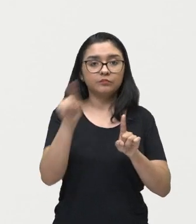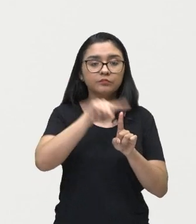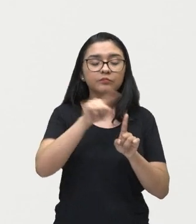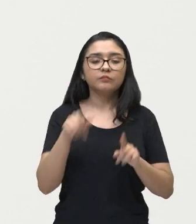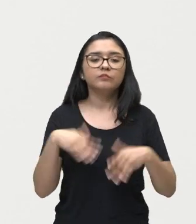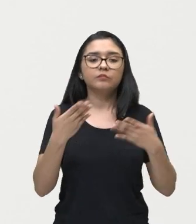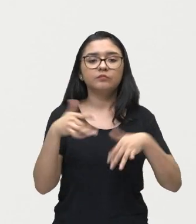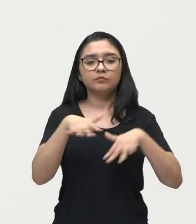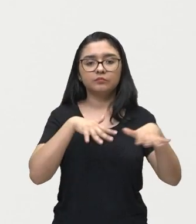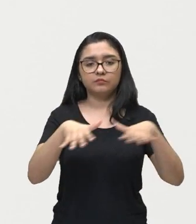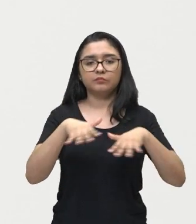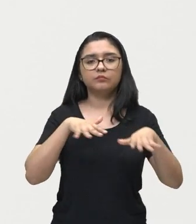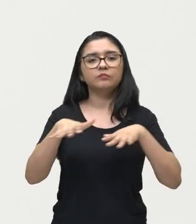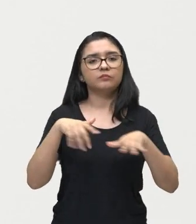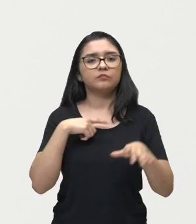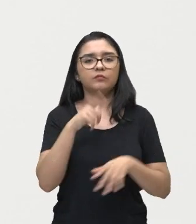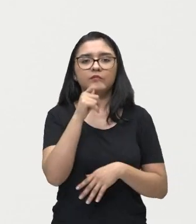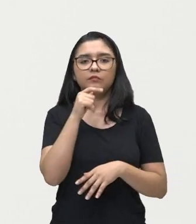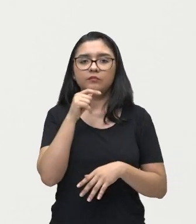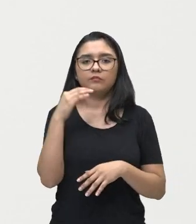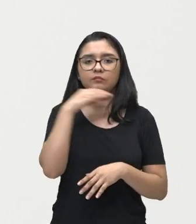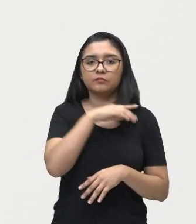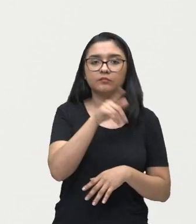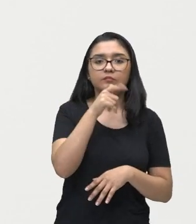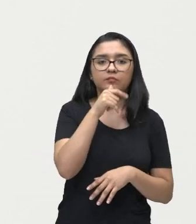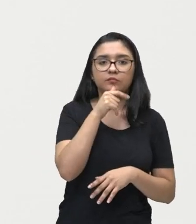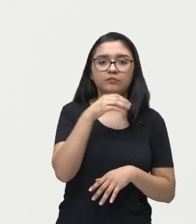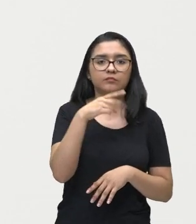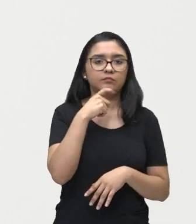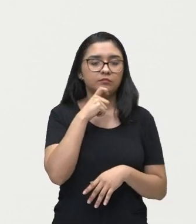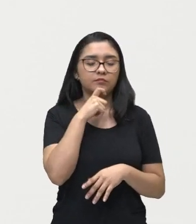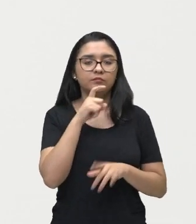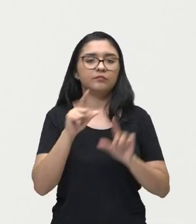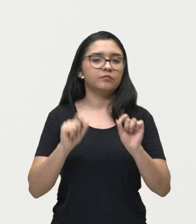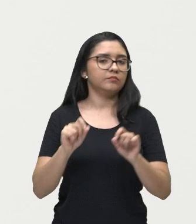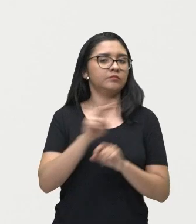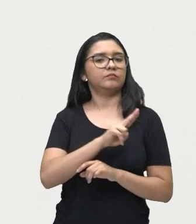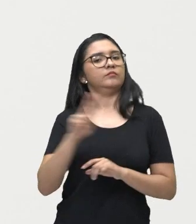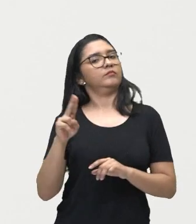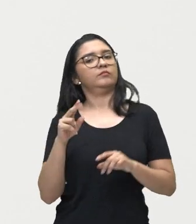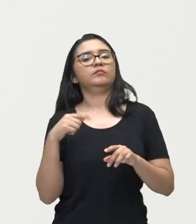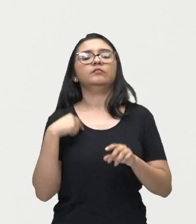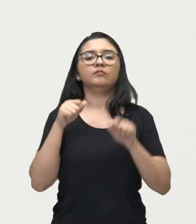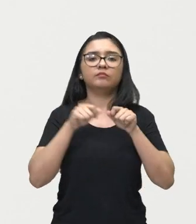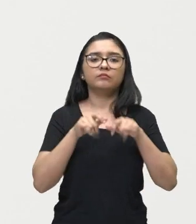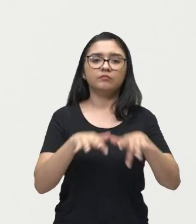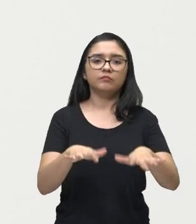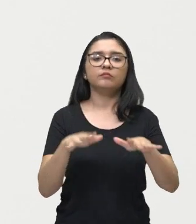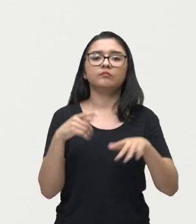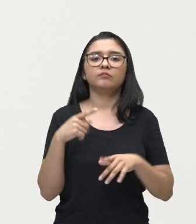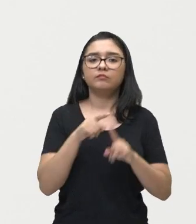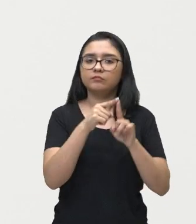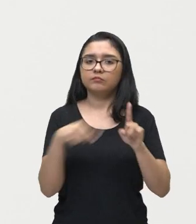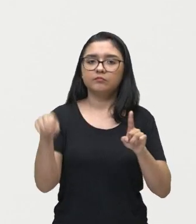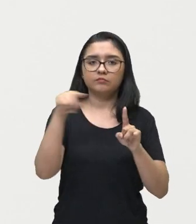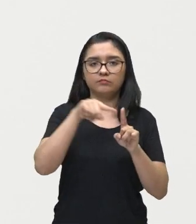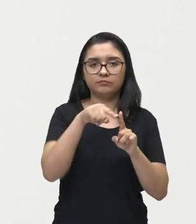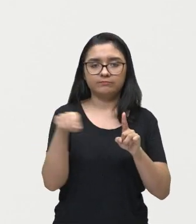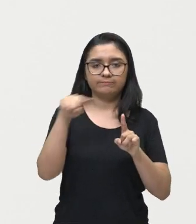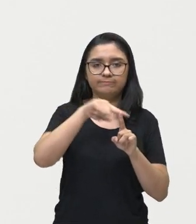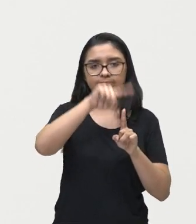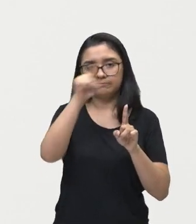esse movimento de água quente e fria é chamado de corrente de convecção. Muito